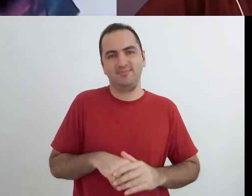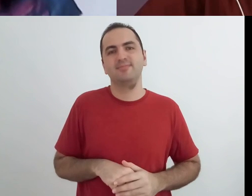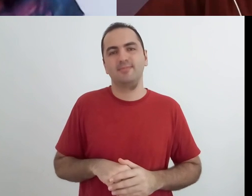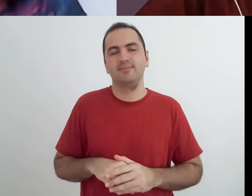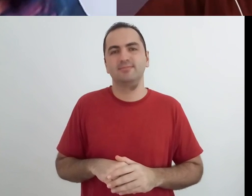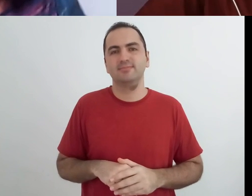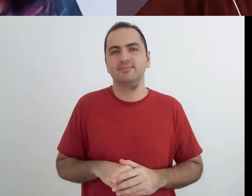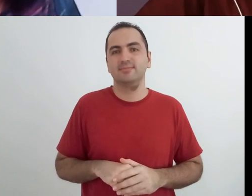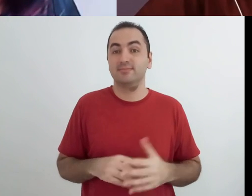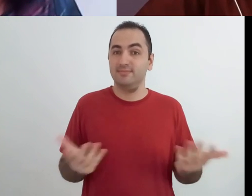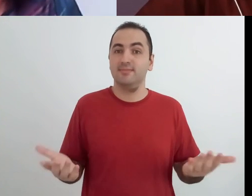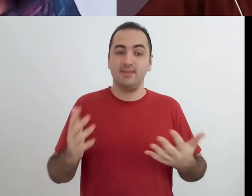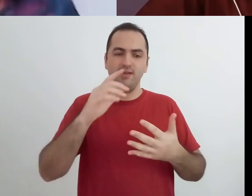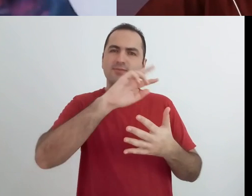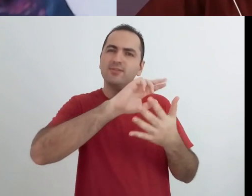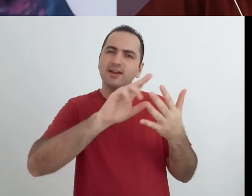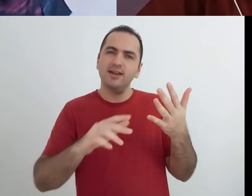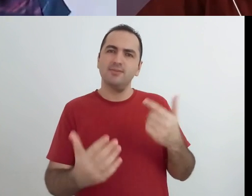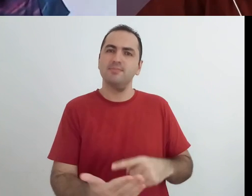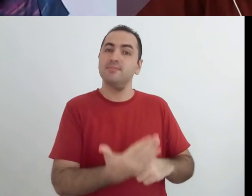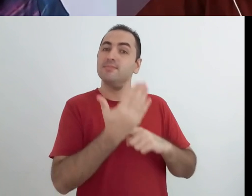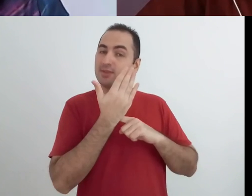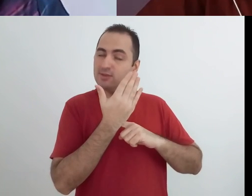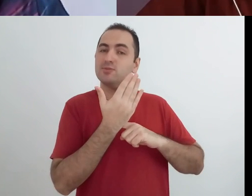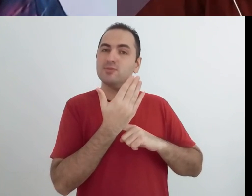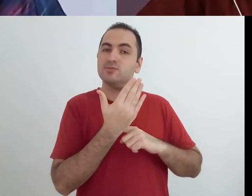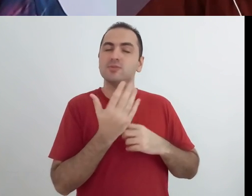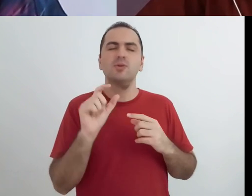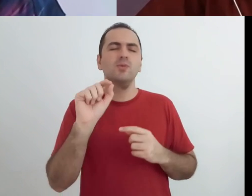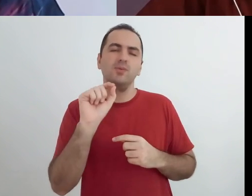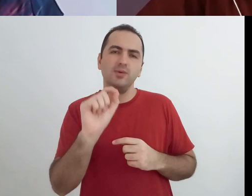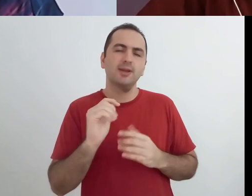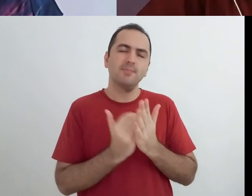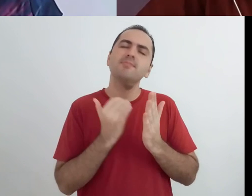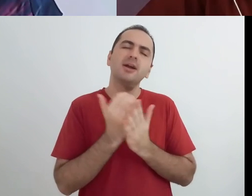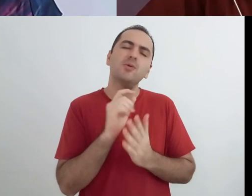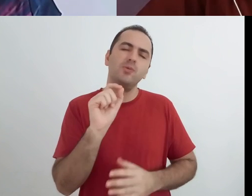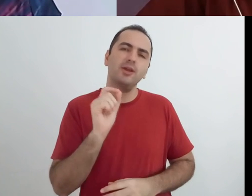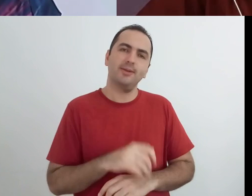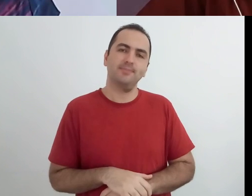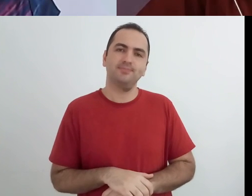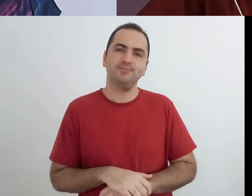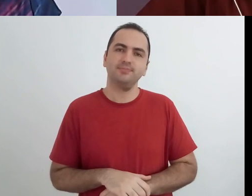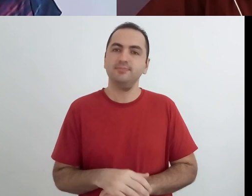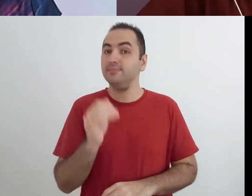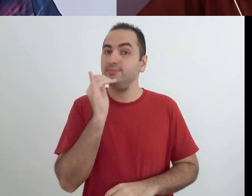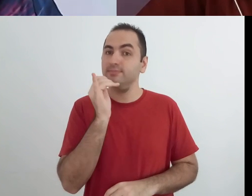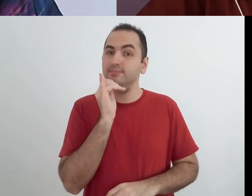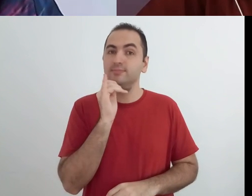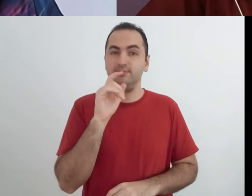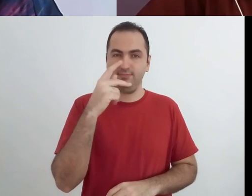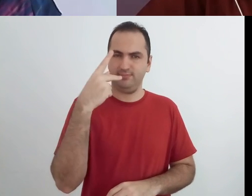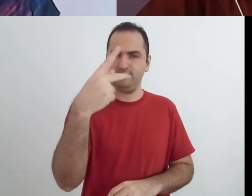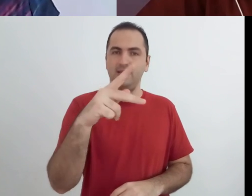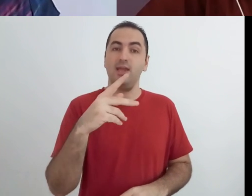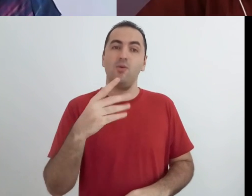falar. Tem, né? Tem a questão de que também, se você tem amigos